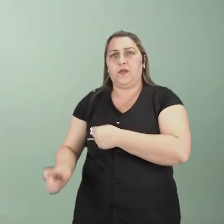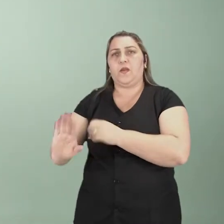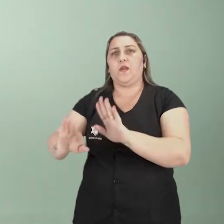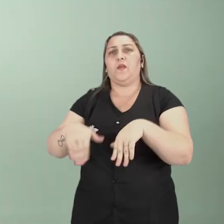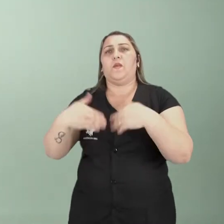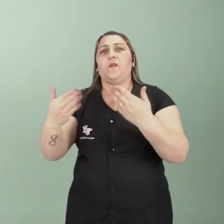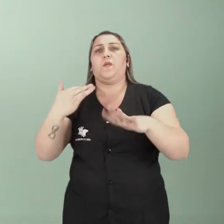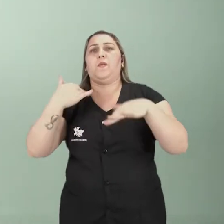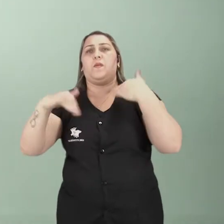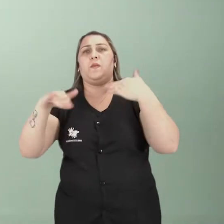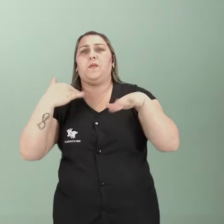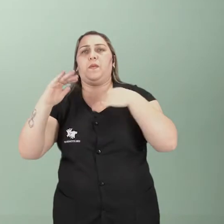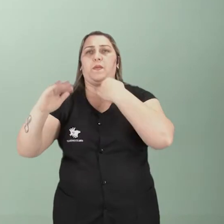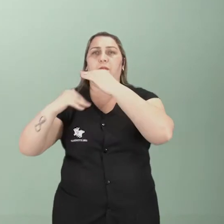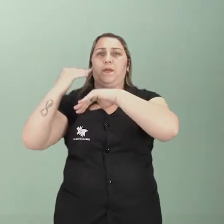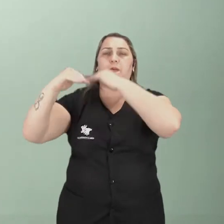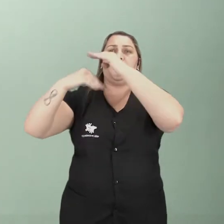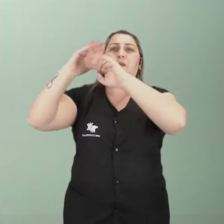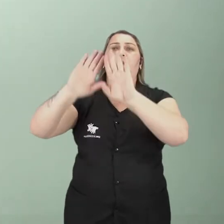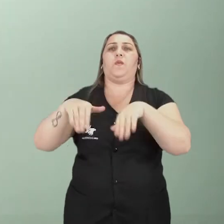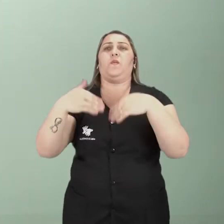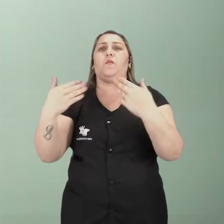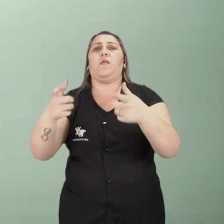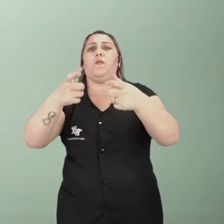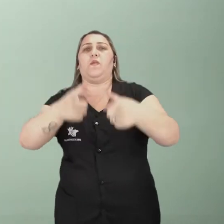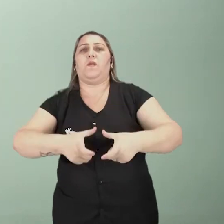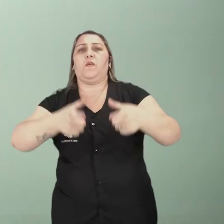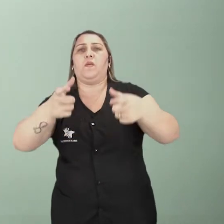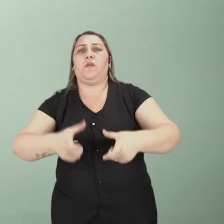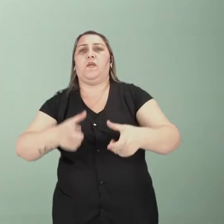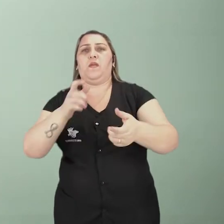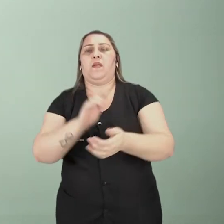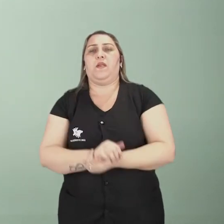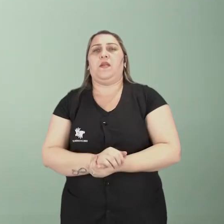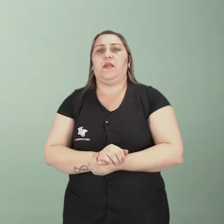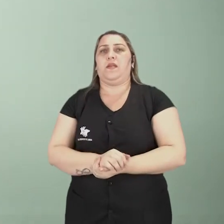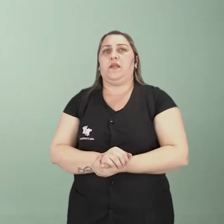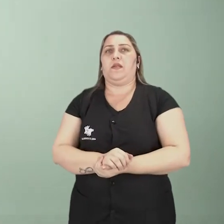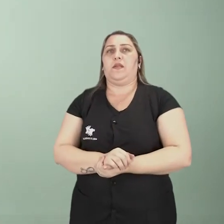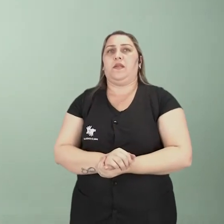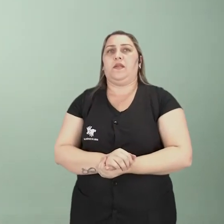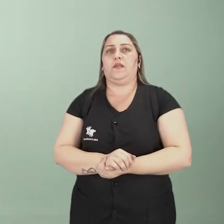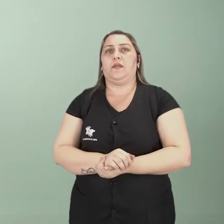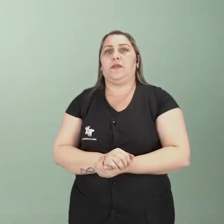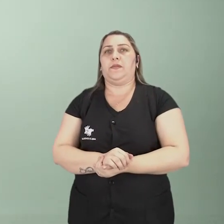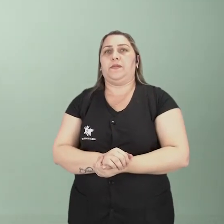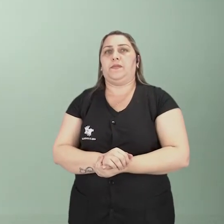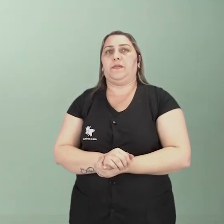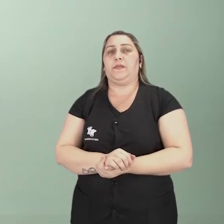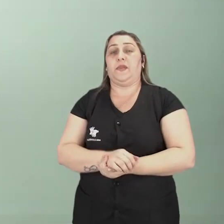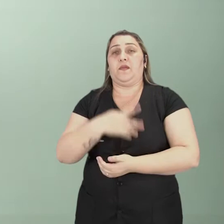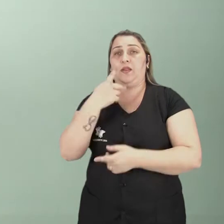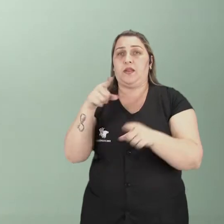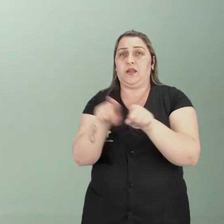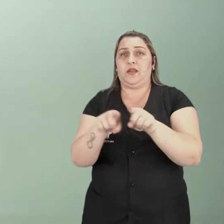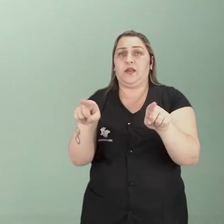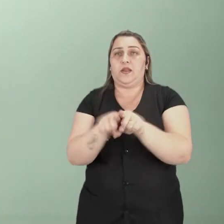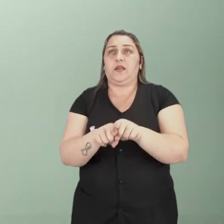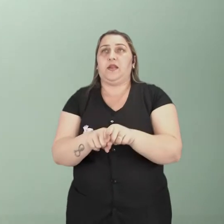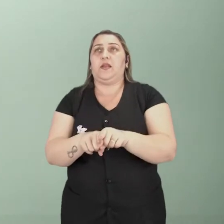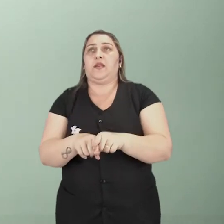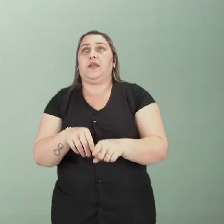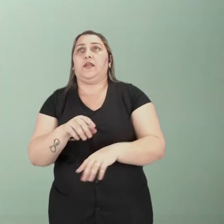vai ser a ação desenvolvida, qual vai ser o local que essa ação vai ser desenvolvida. Falamos também sobre a